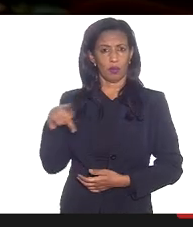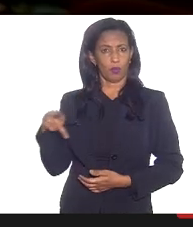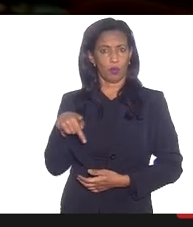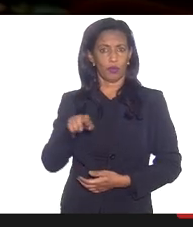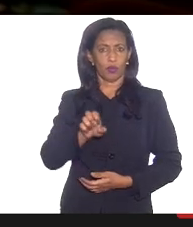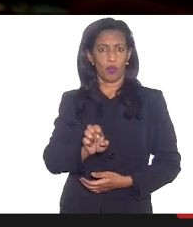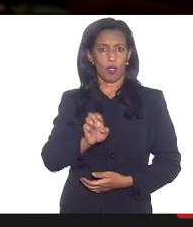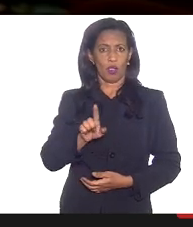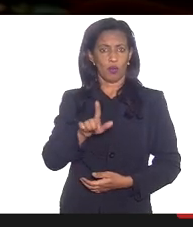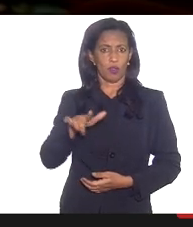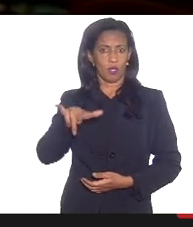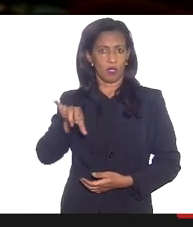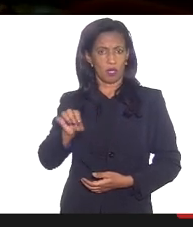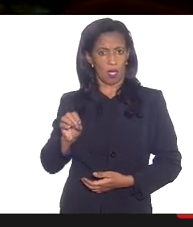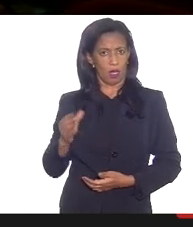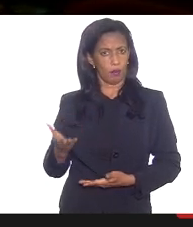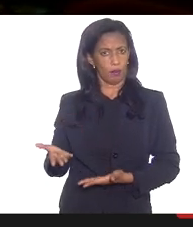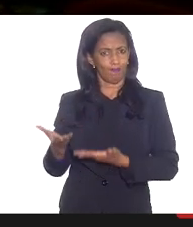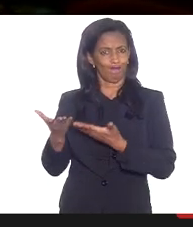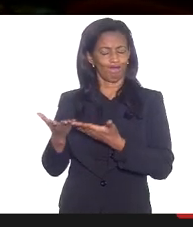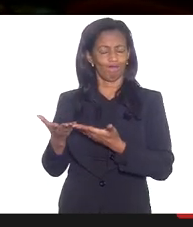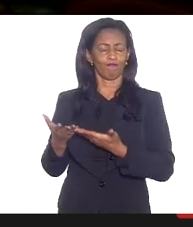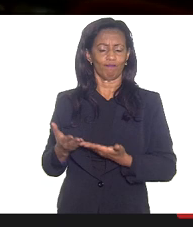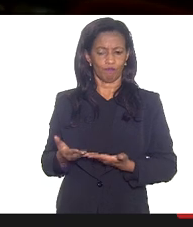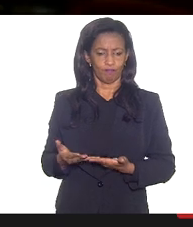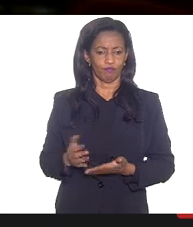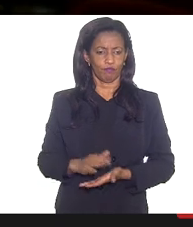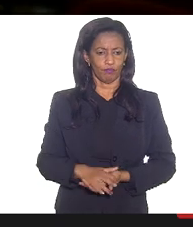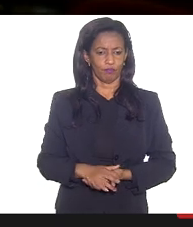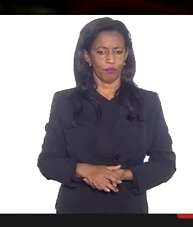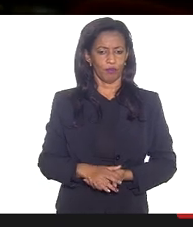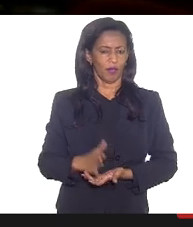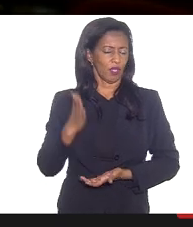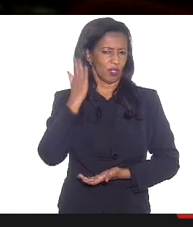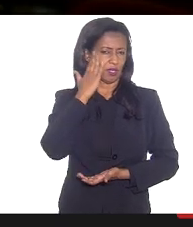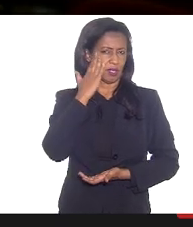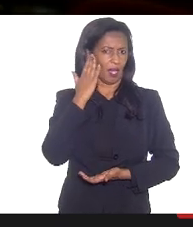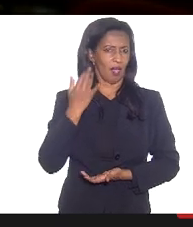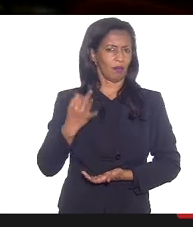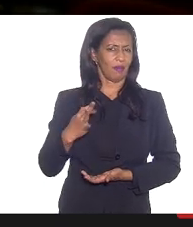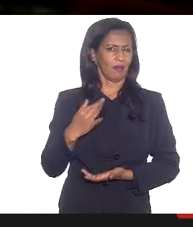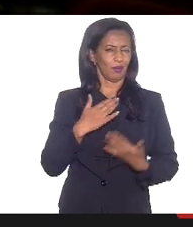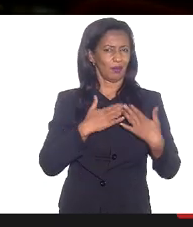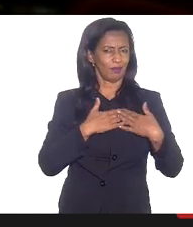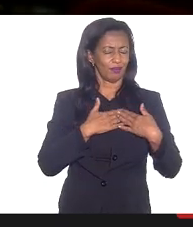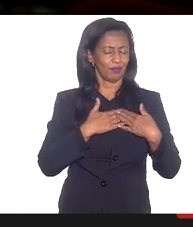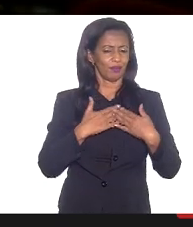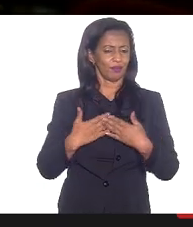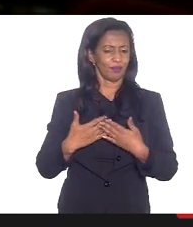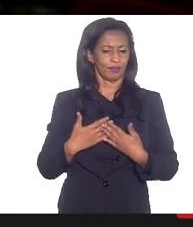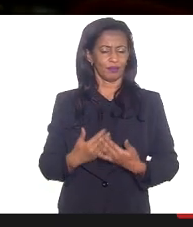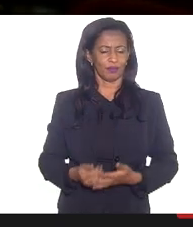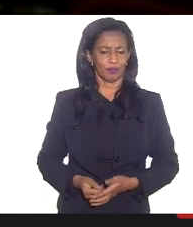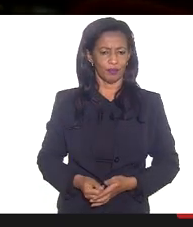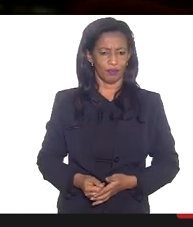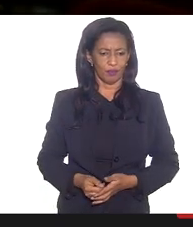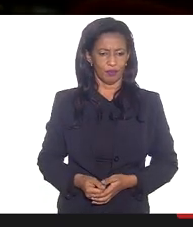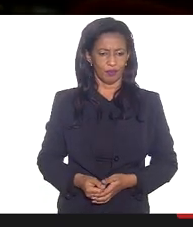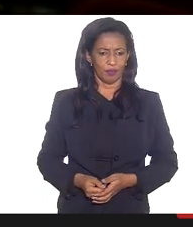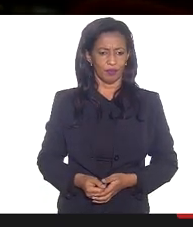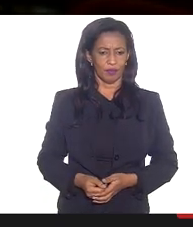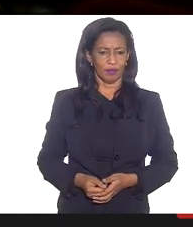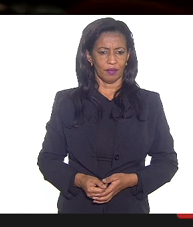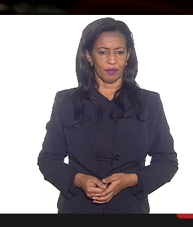Eusébio. Nosso carinho a todos. A gente sabe que não é muito fácil,